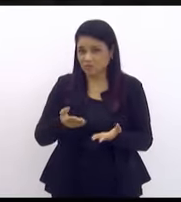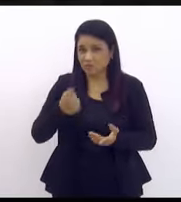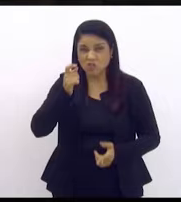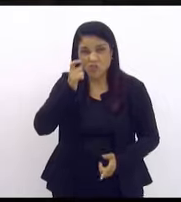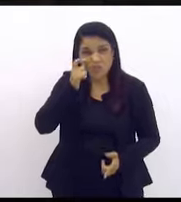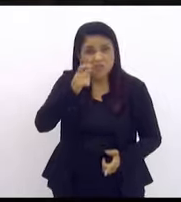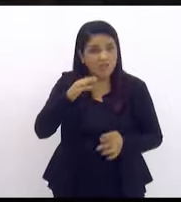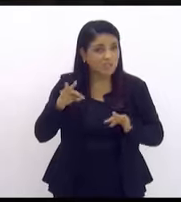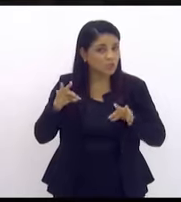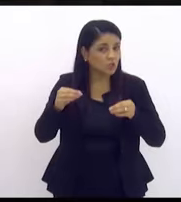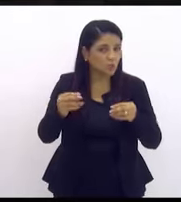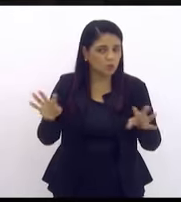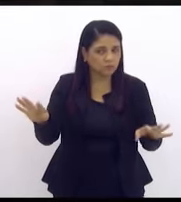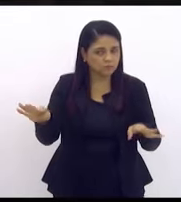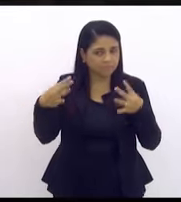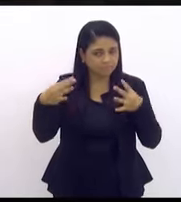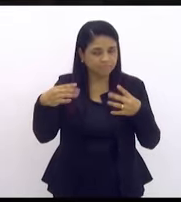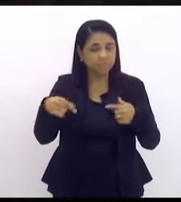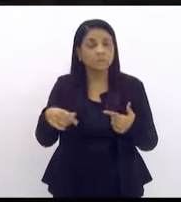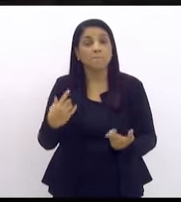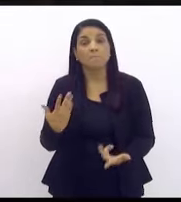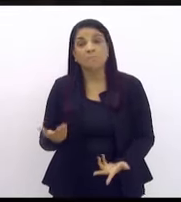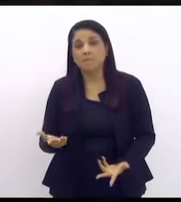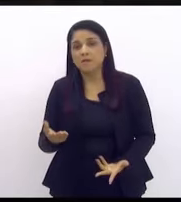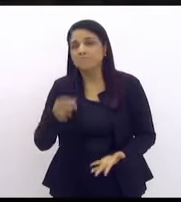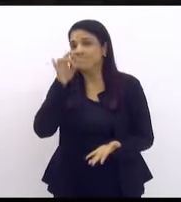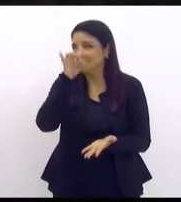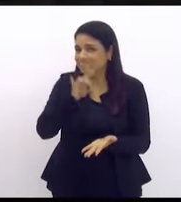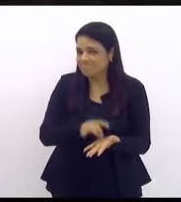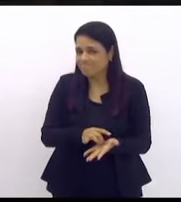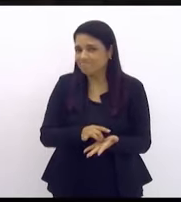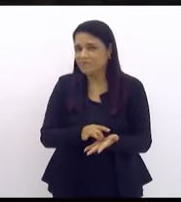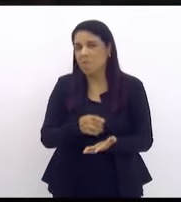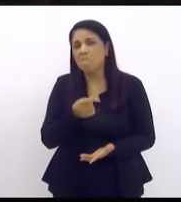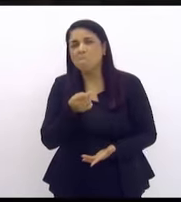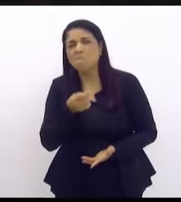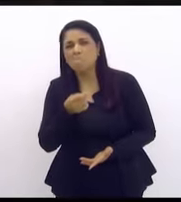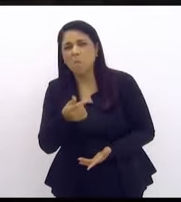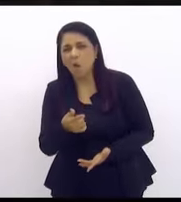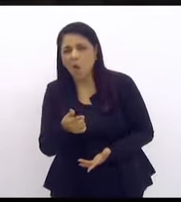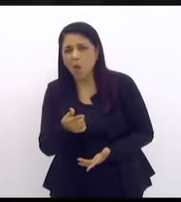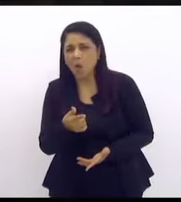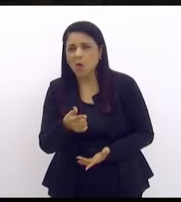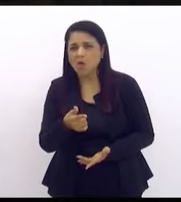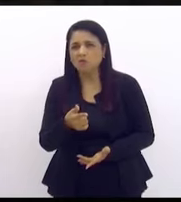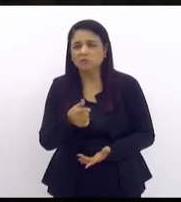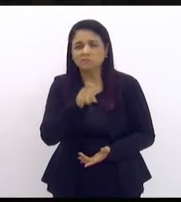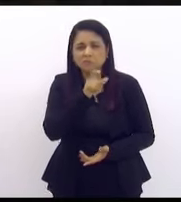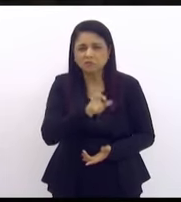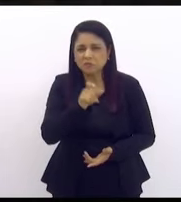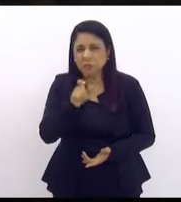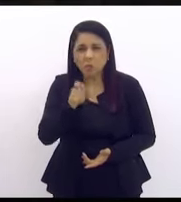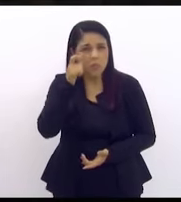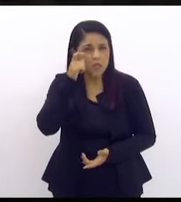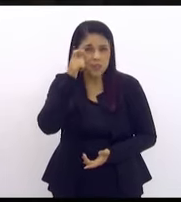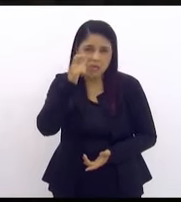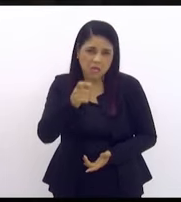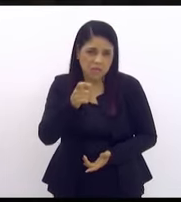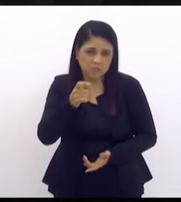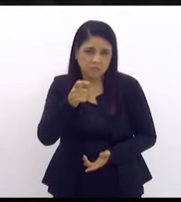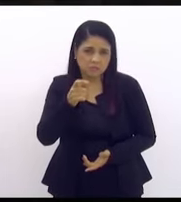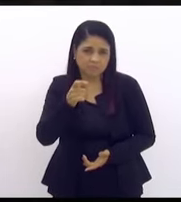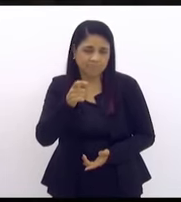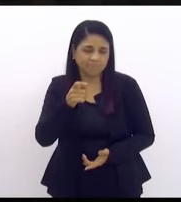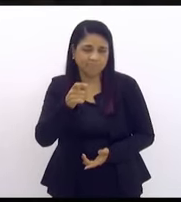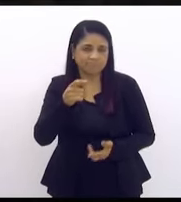interesse de todos nós, mas é fato que pouca gente para sequer para ouvir o debate que nós